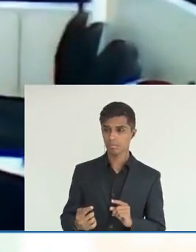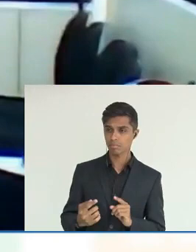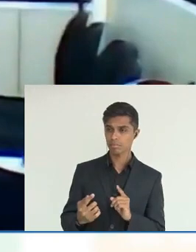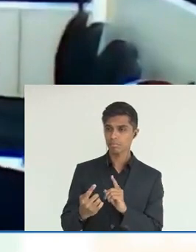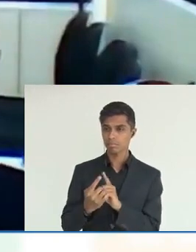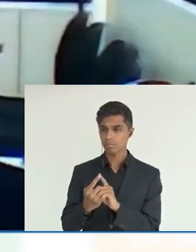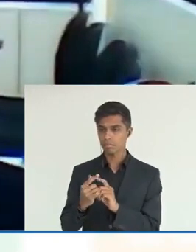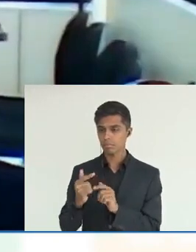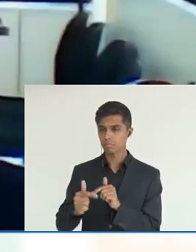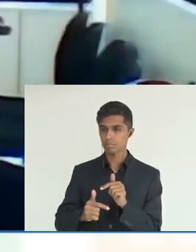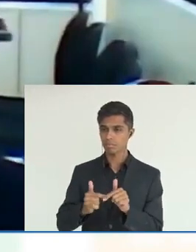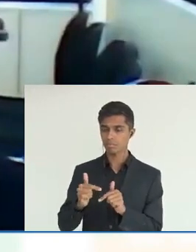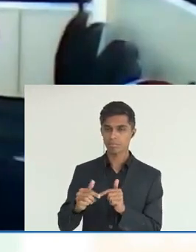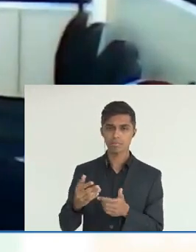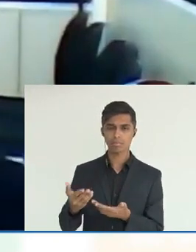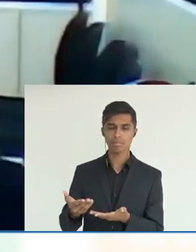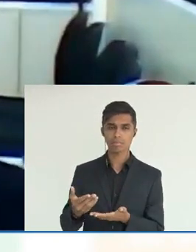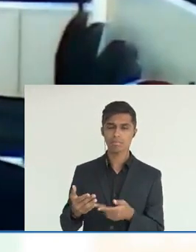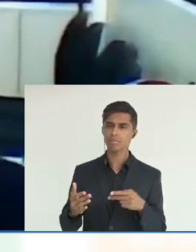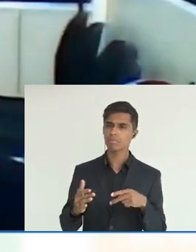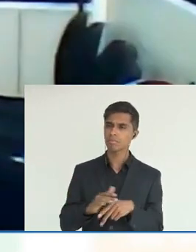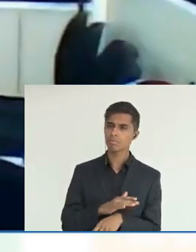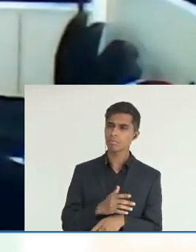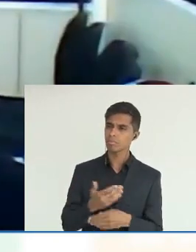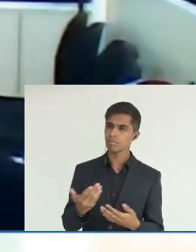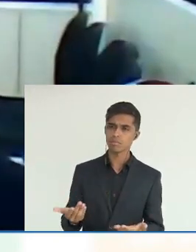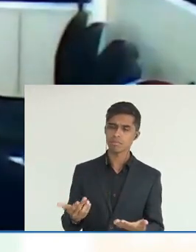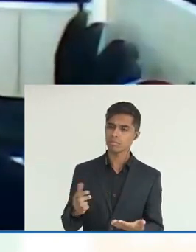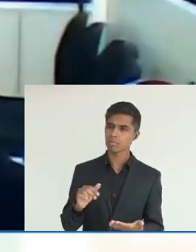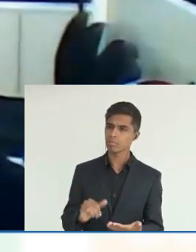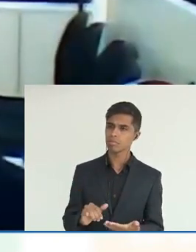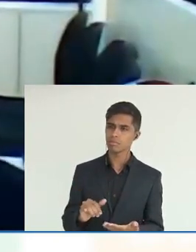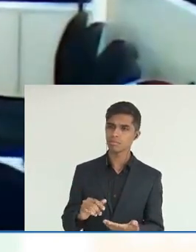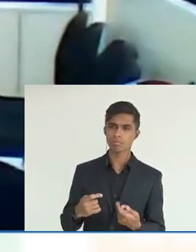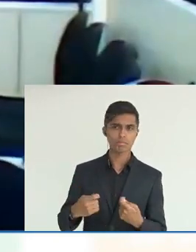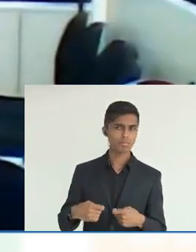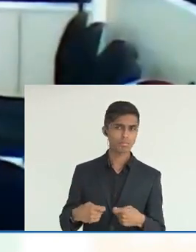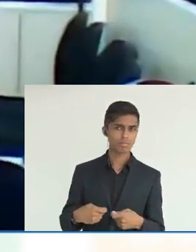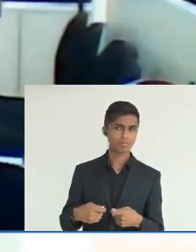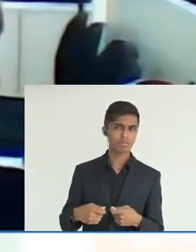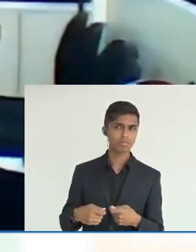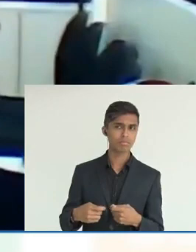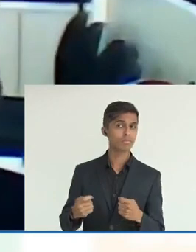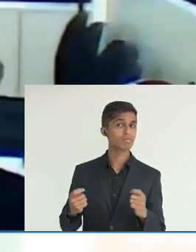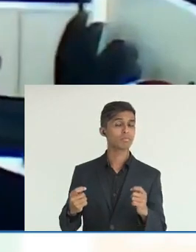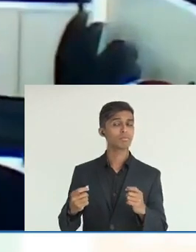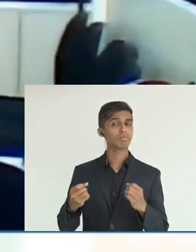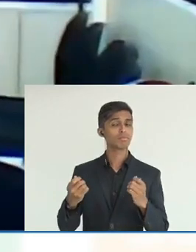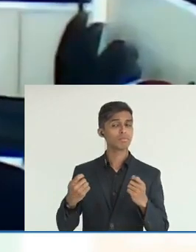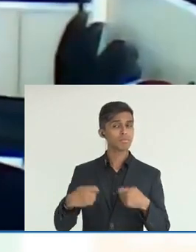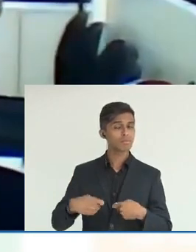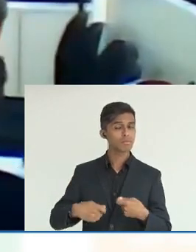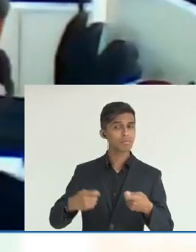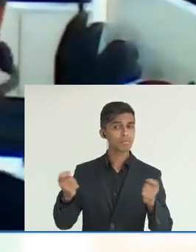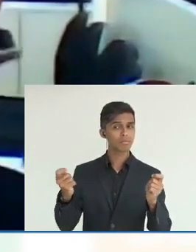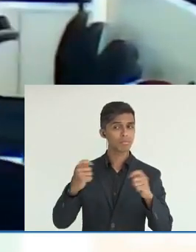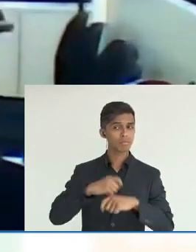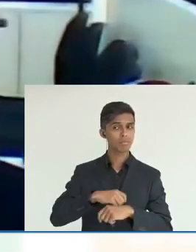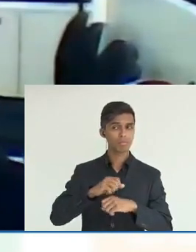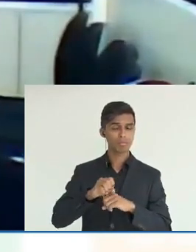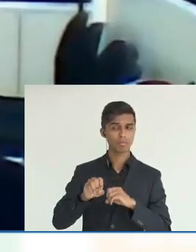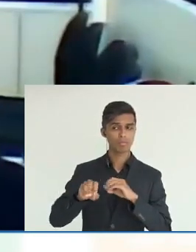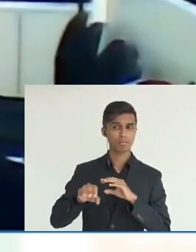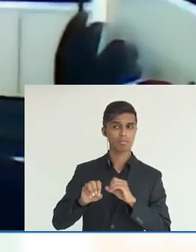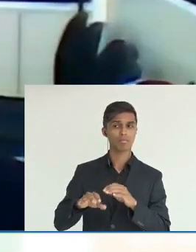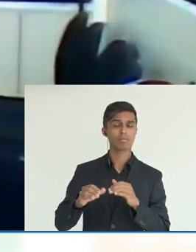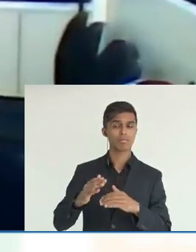esse serviço, né, questionando se há a necessidade de uma capacitação, de uma formação, para